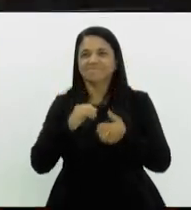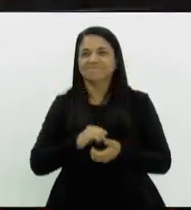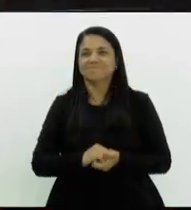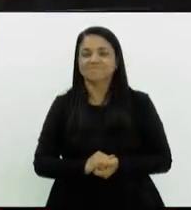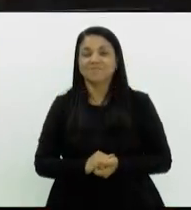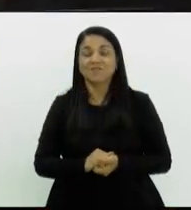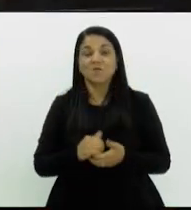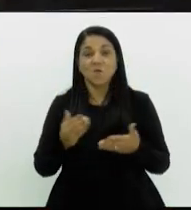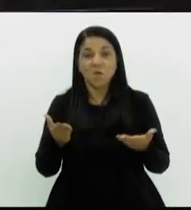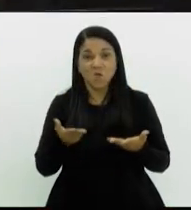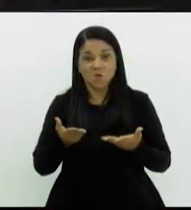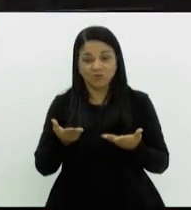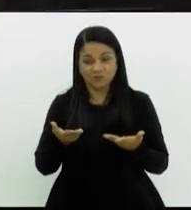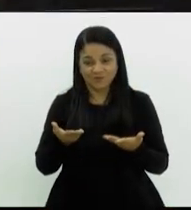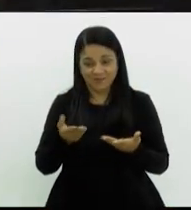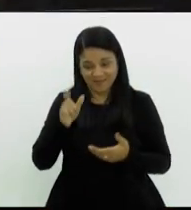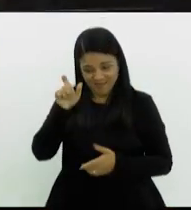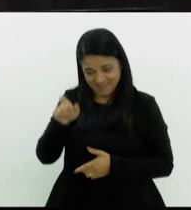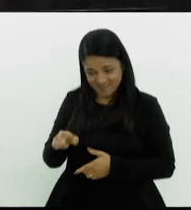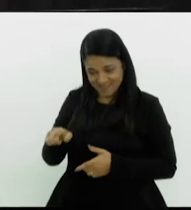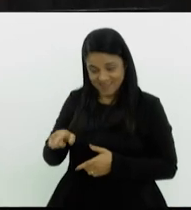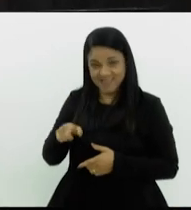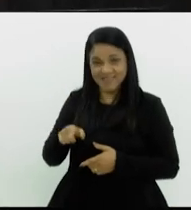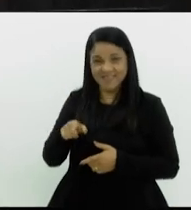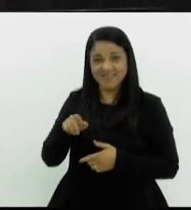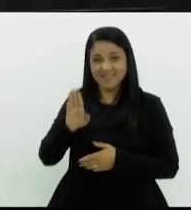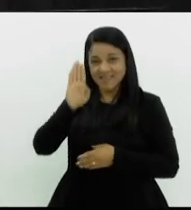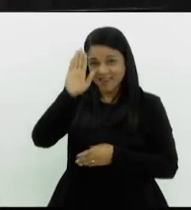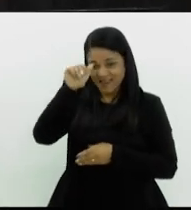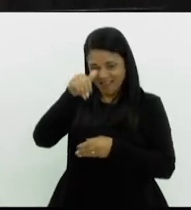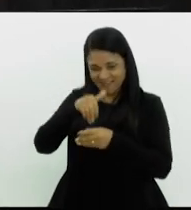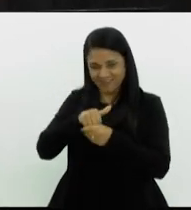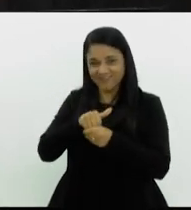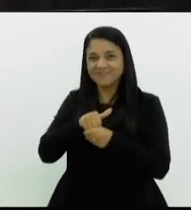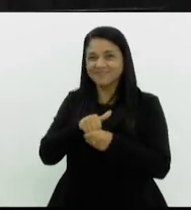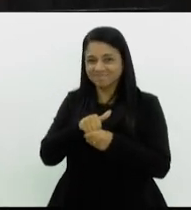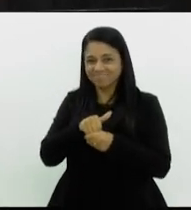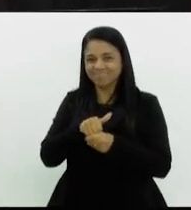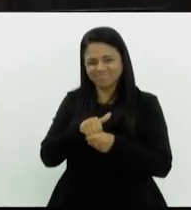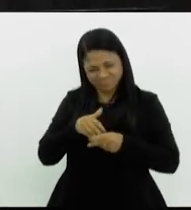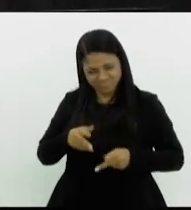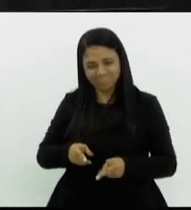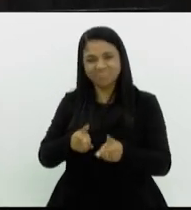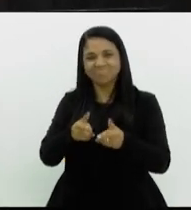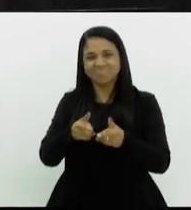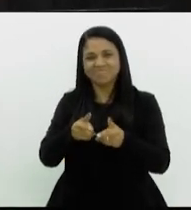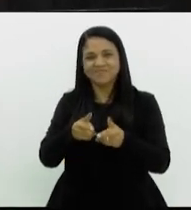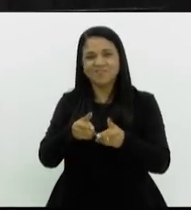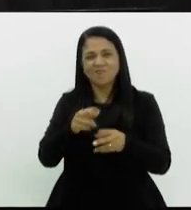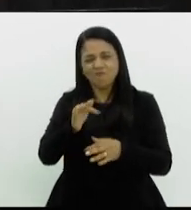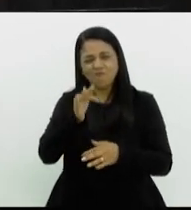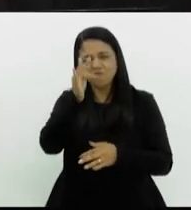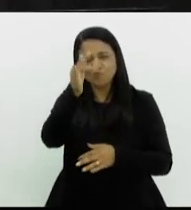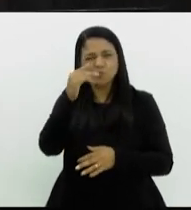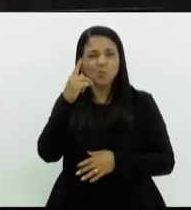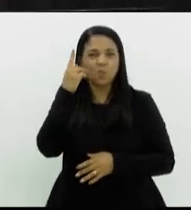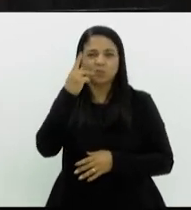E hoje ele está aqui eleito. Hoje ele está aqui eleito, vai ficar aí. Tem lá o futuro político dele que ele